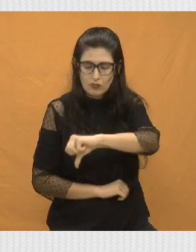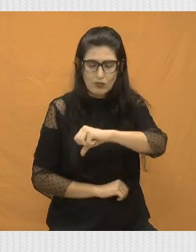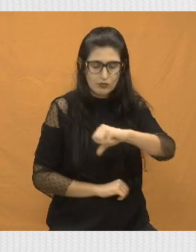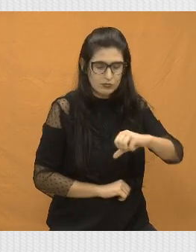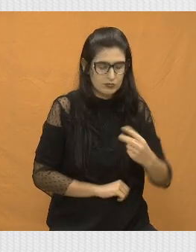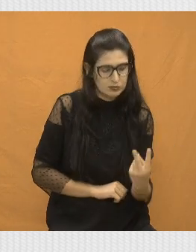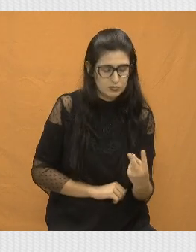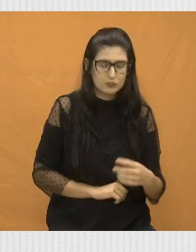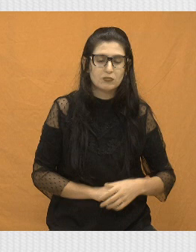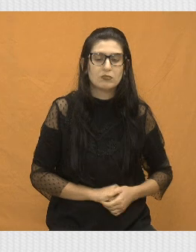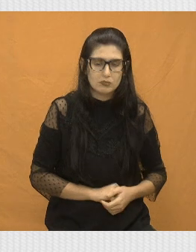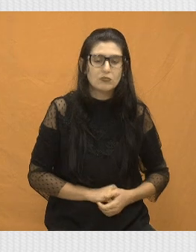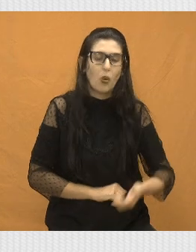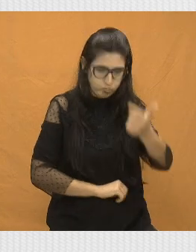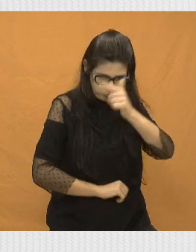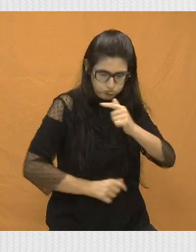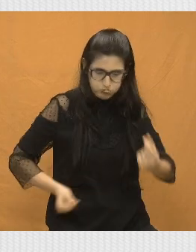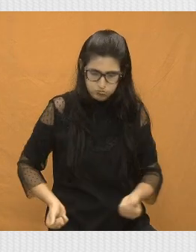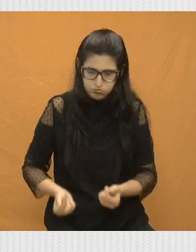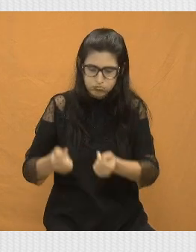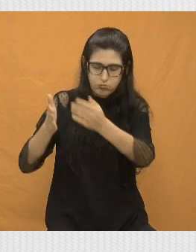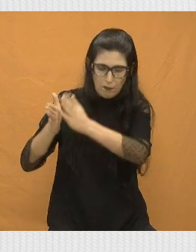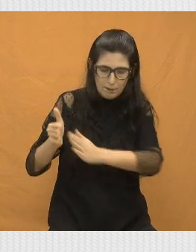21.892.000 e arrecadado no primeiro quadrimestre